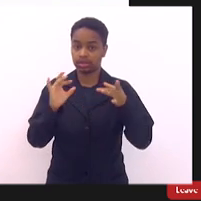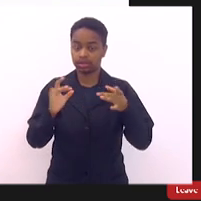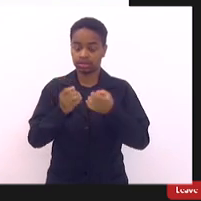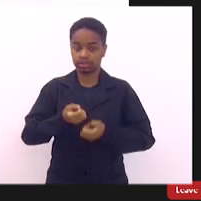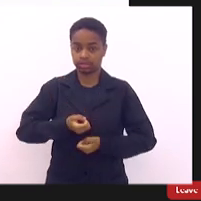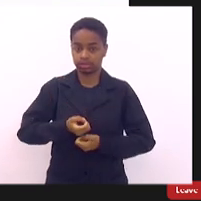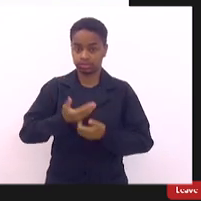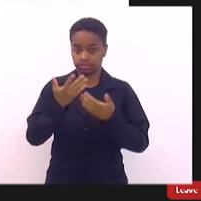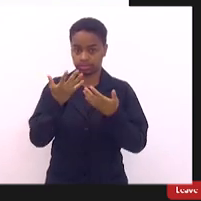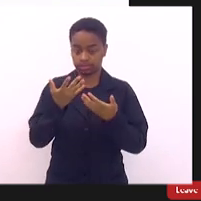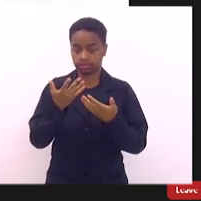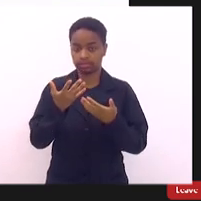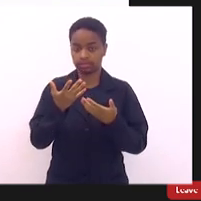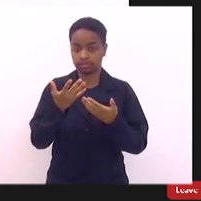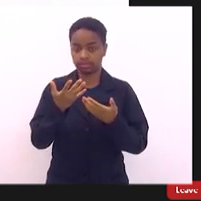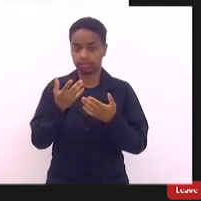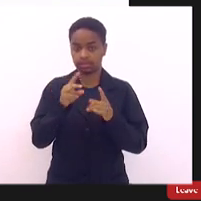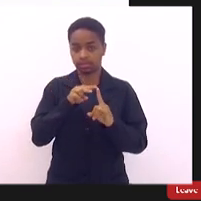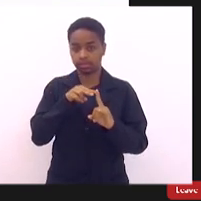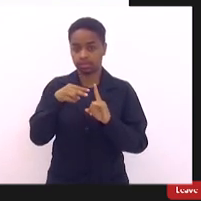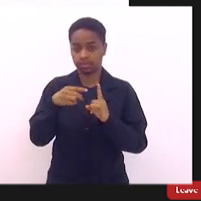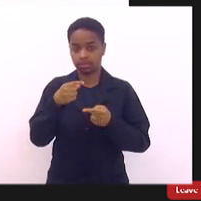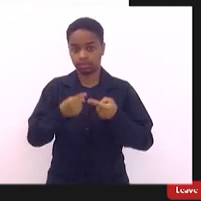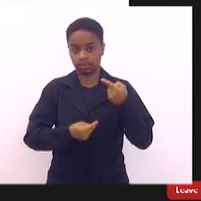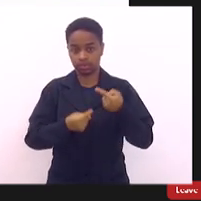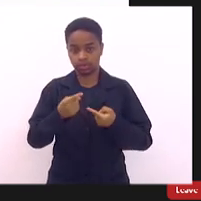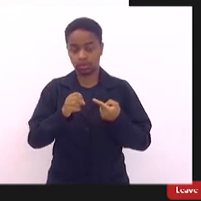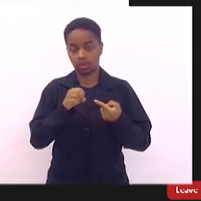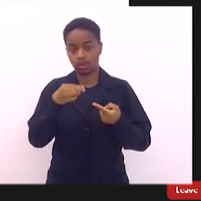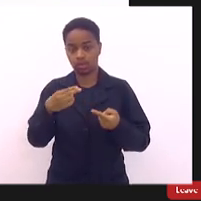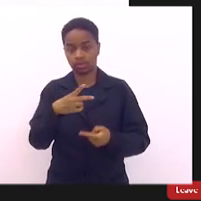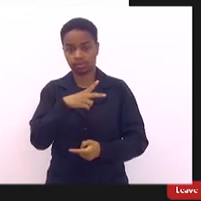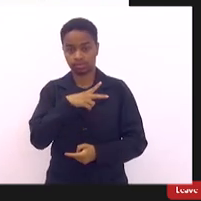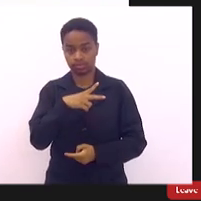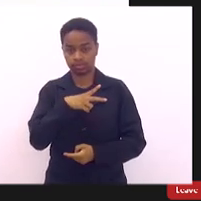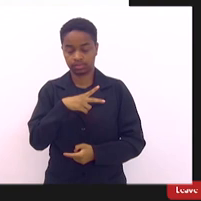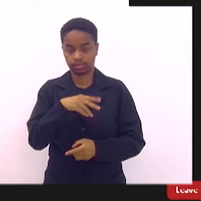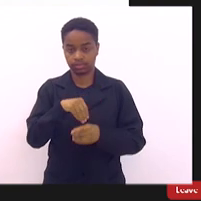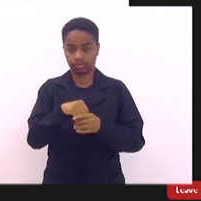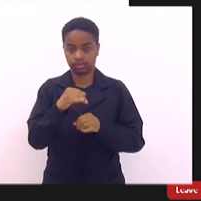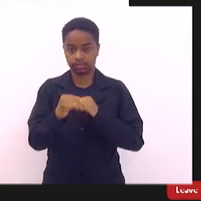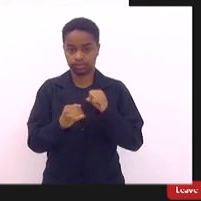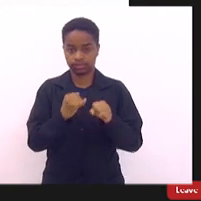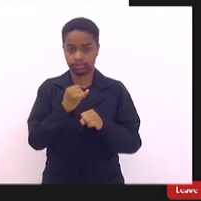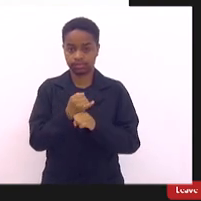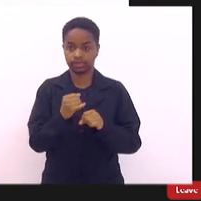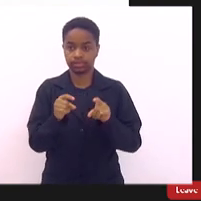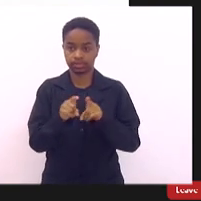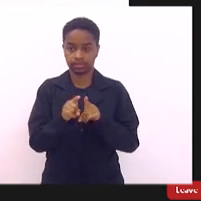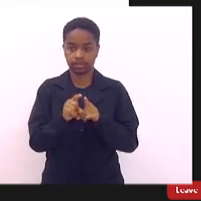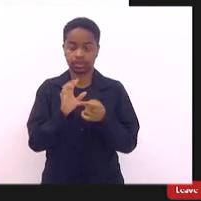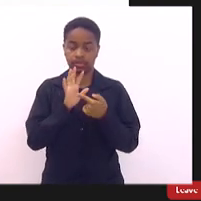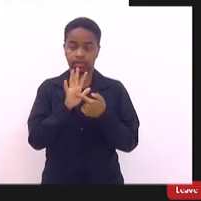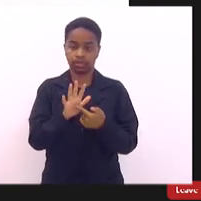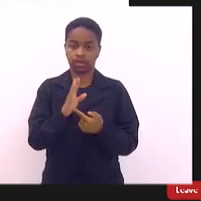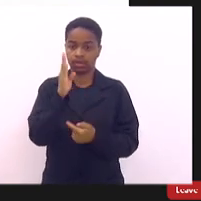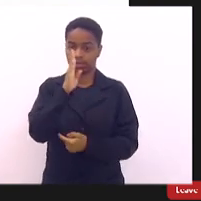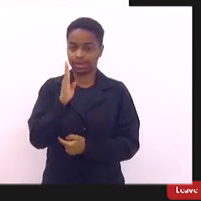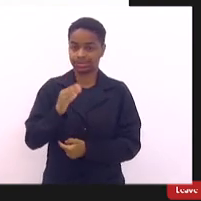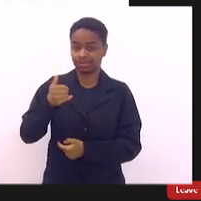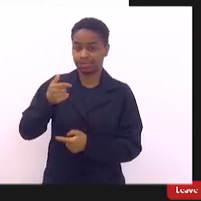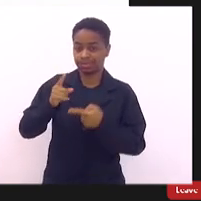expressar visões políticas ou pessoais na internet. E a gente tem também aqui o Brasil